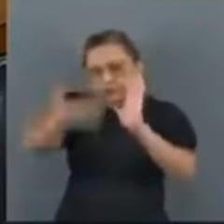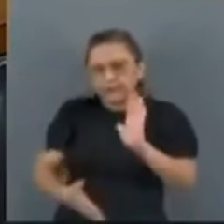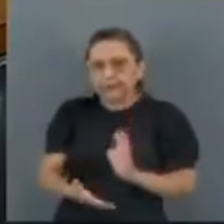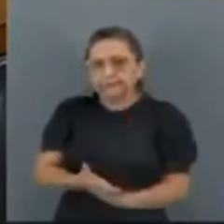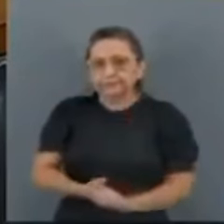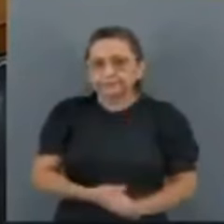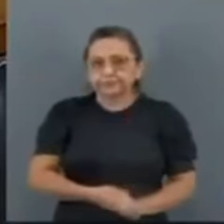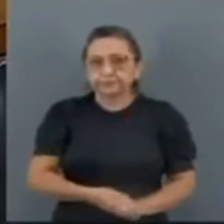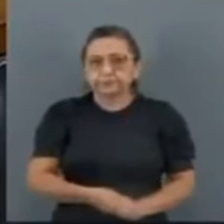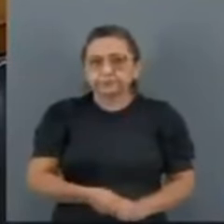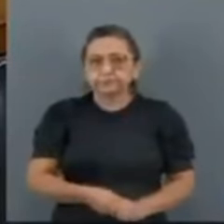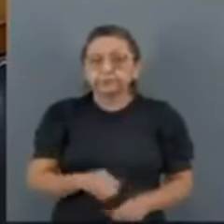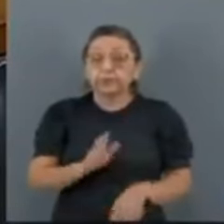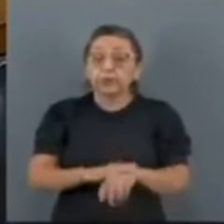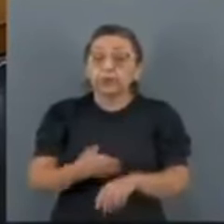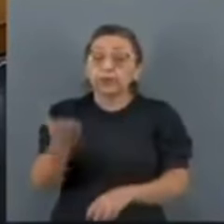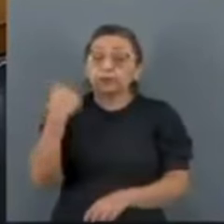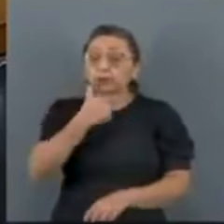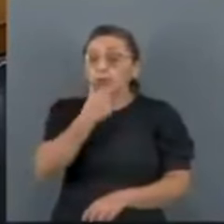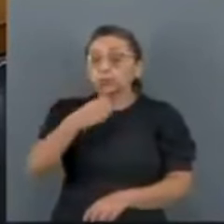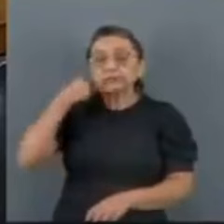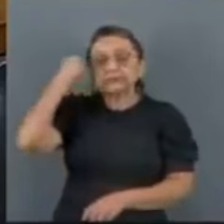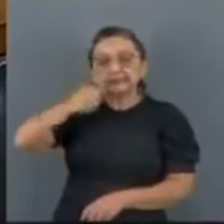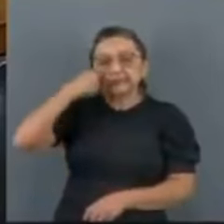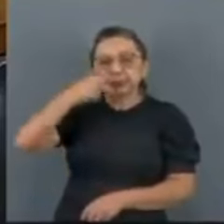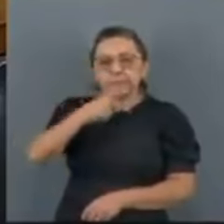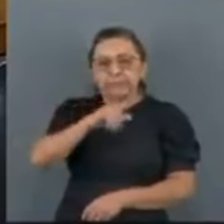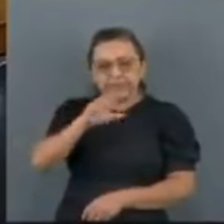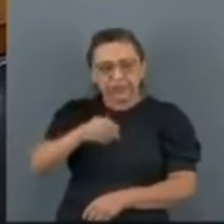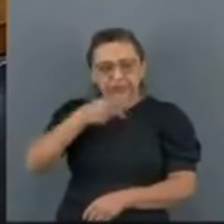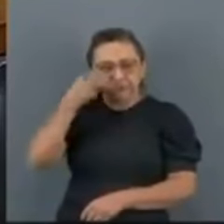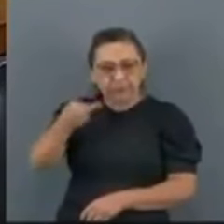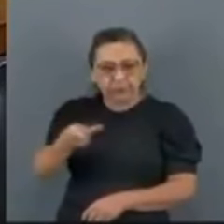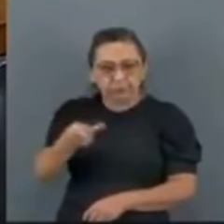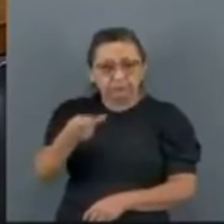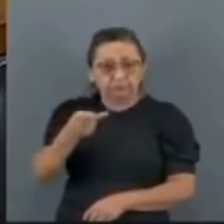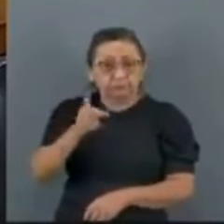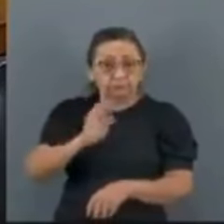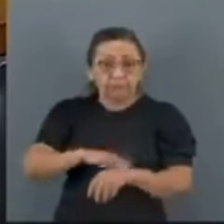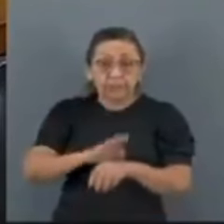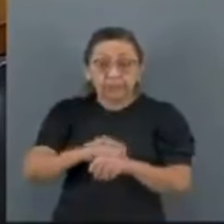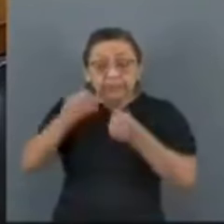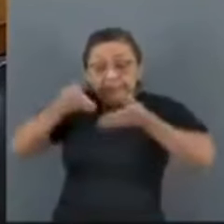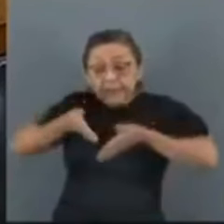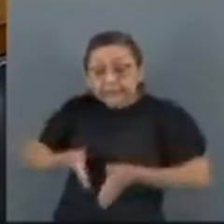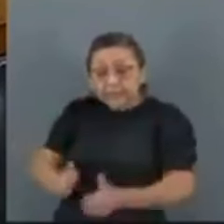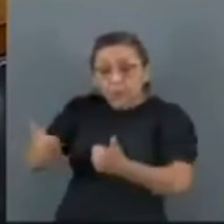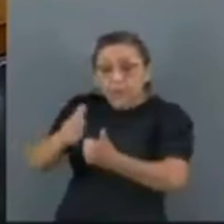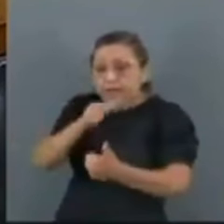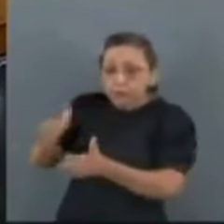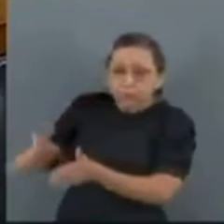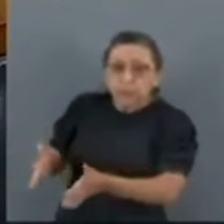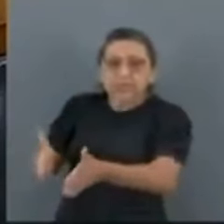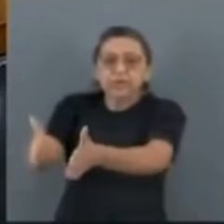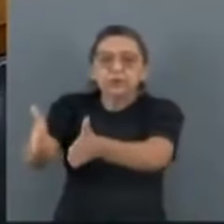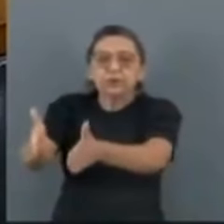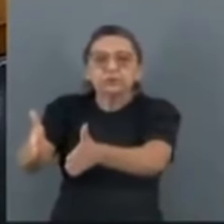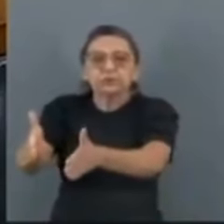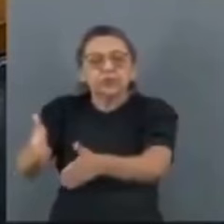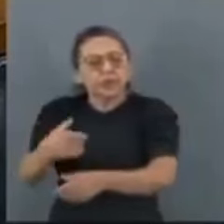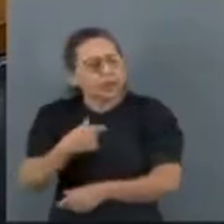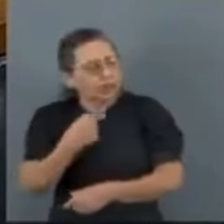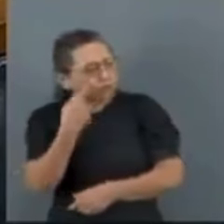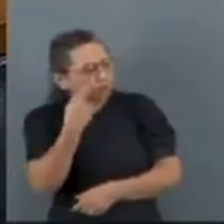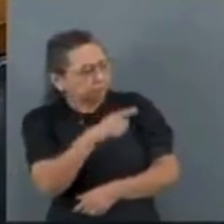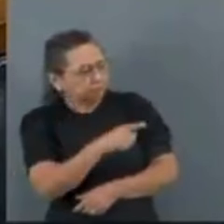Quando o nobre senador falou que nasceu na beira de um rio, eu vi um